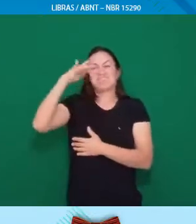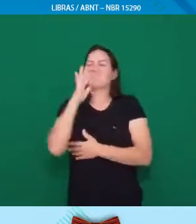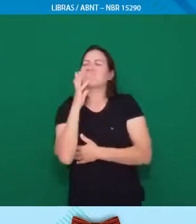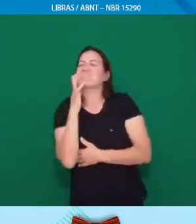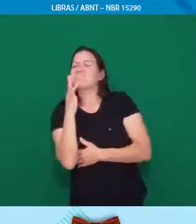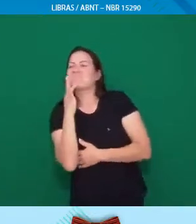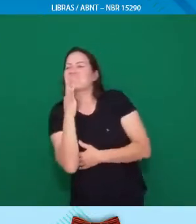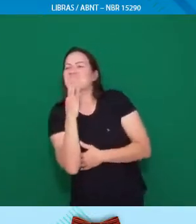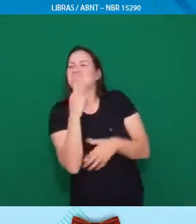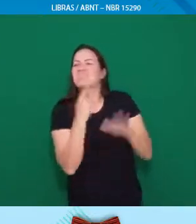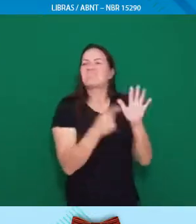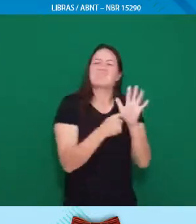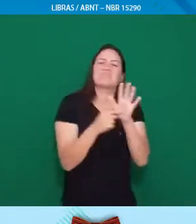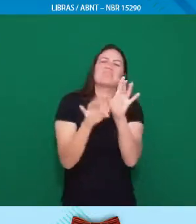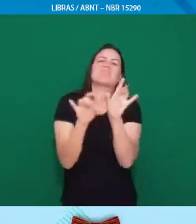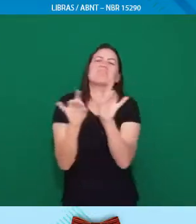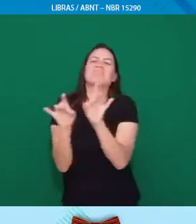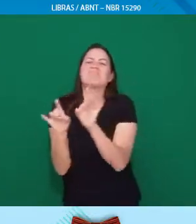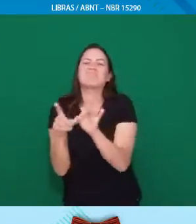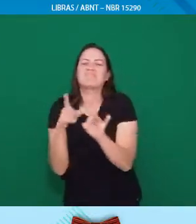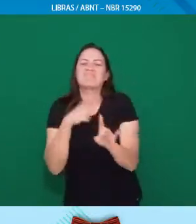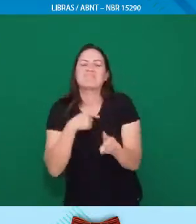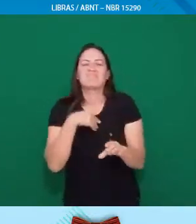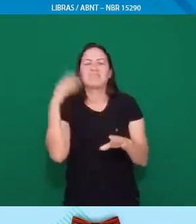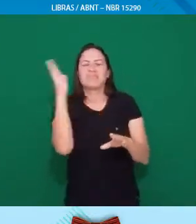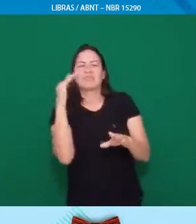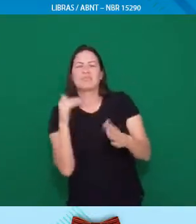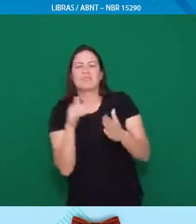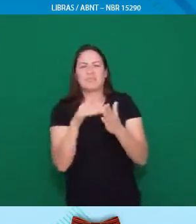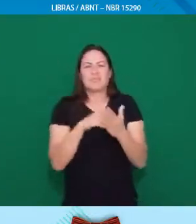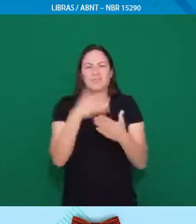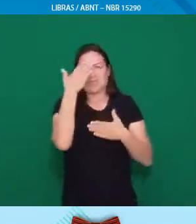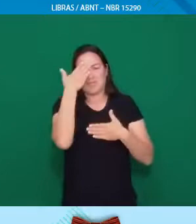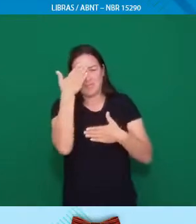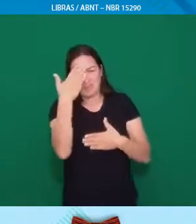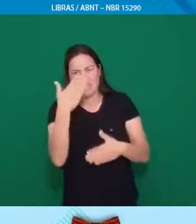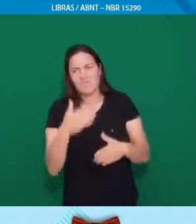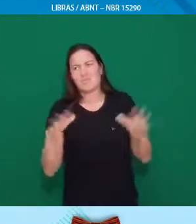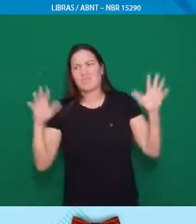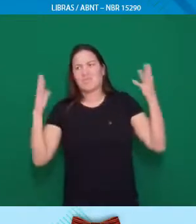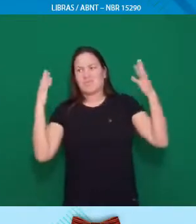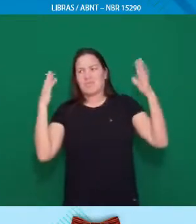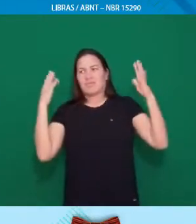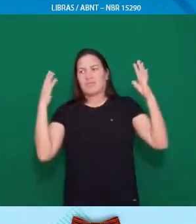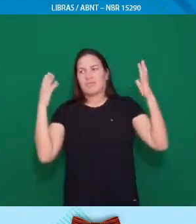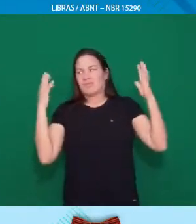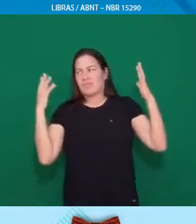conhecimento e vende o que nós somos para o Brasil inteiro Muito obrigado